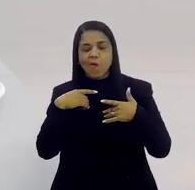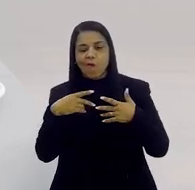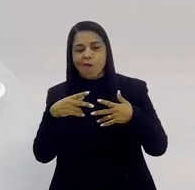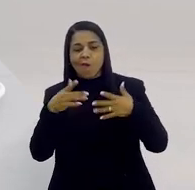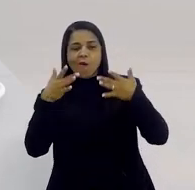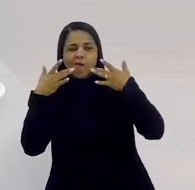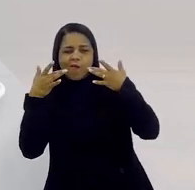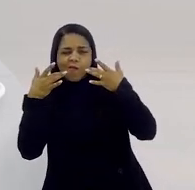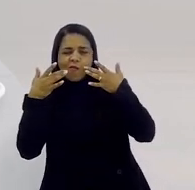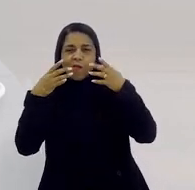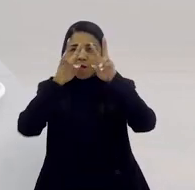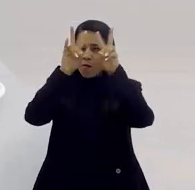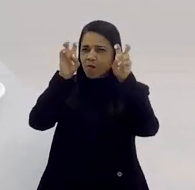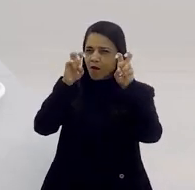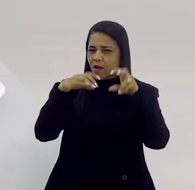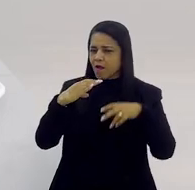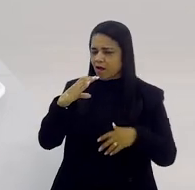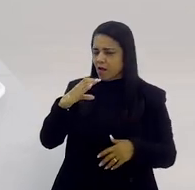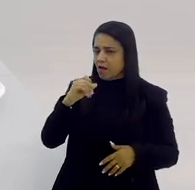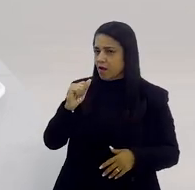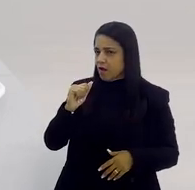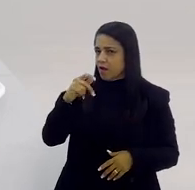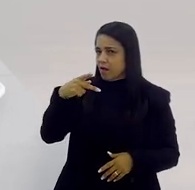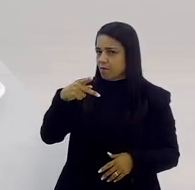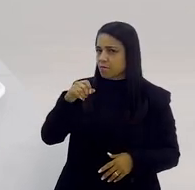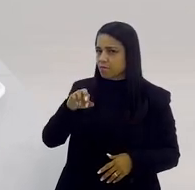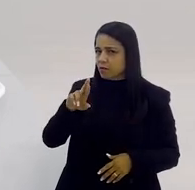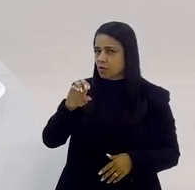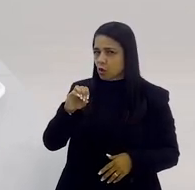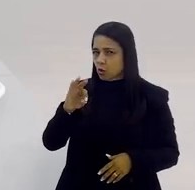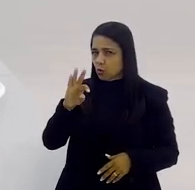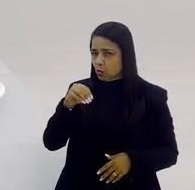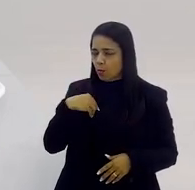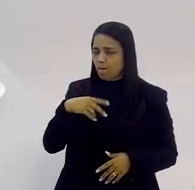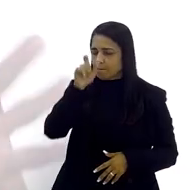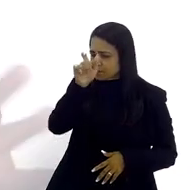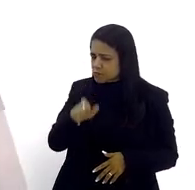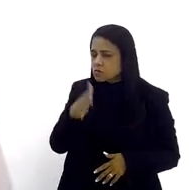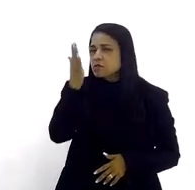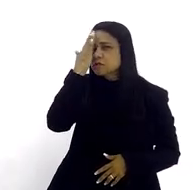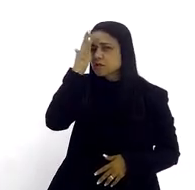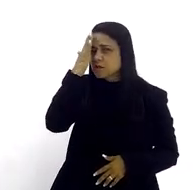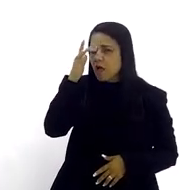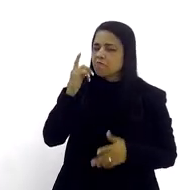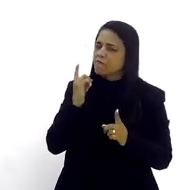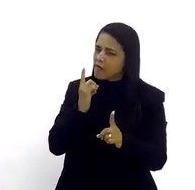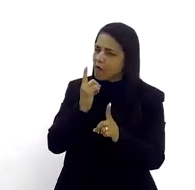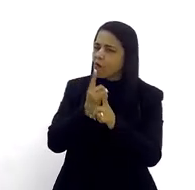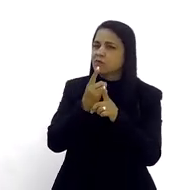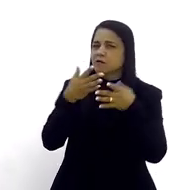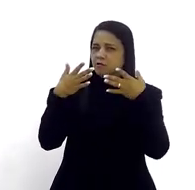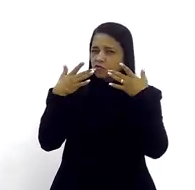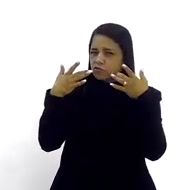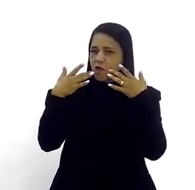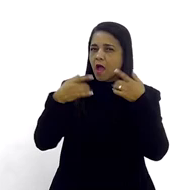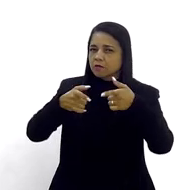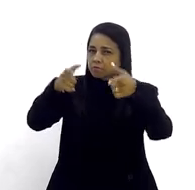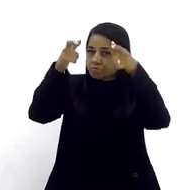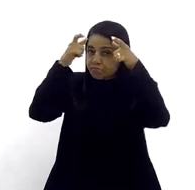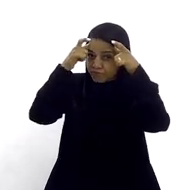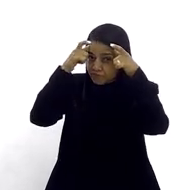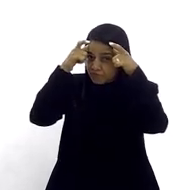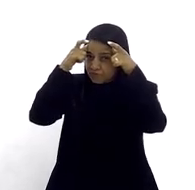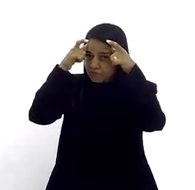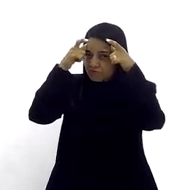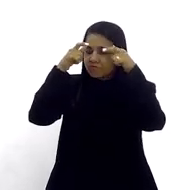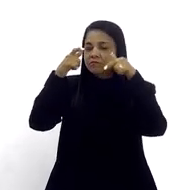olha uma peça e o nome é Capiroto e ela entende que é o diabo a pessoa sabe o que que ela vai encontrar que não é